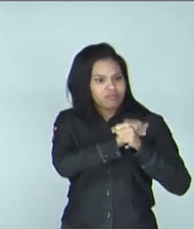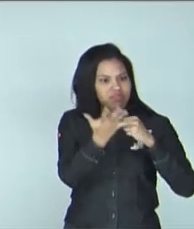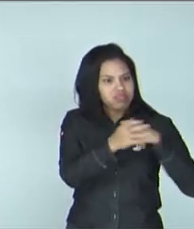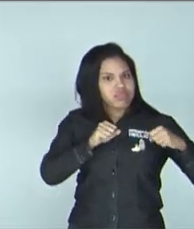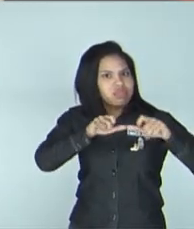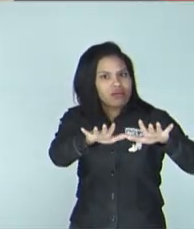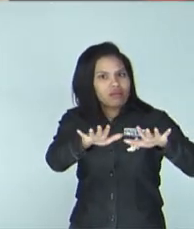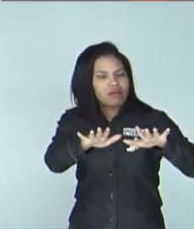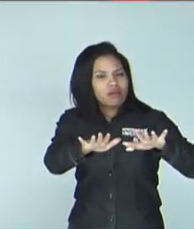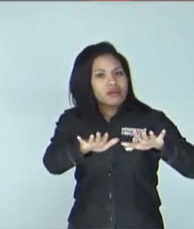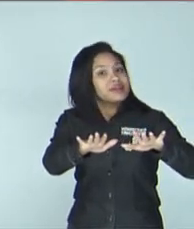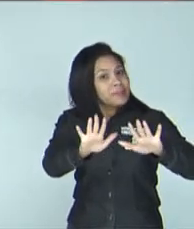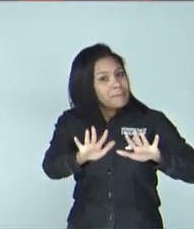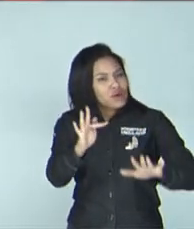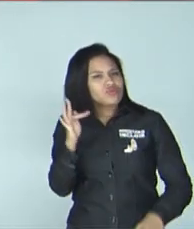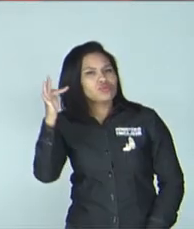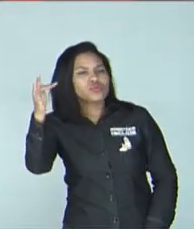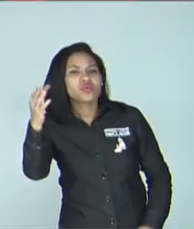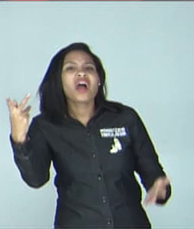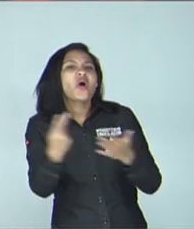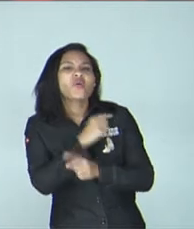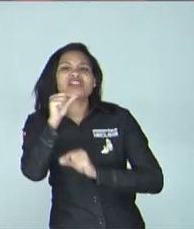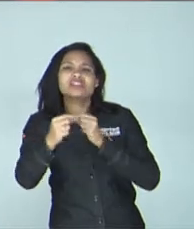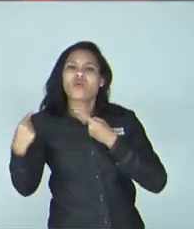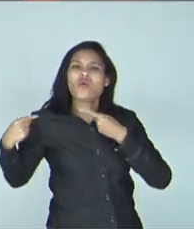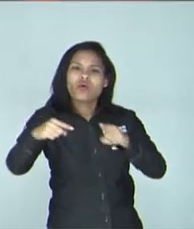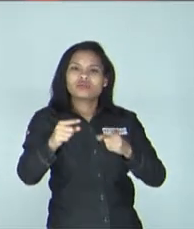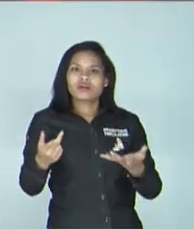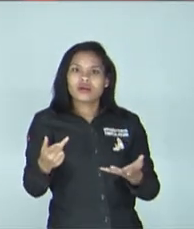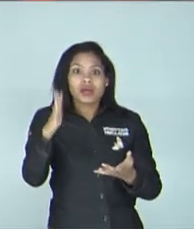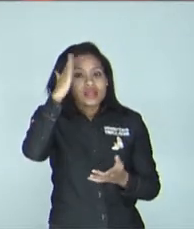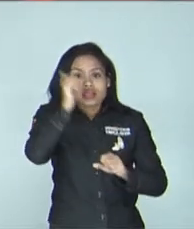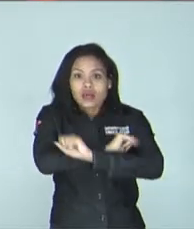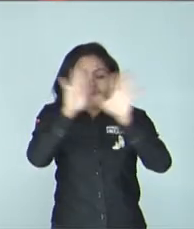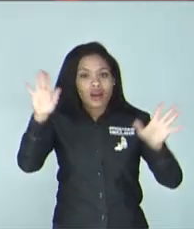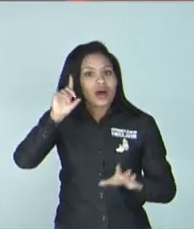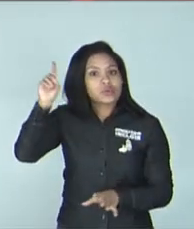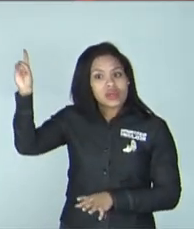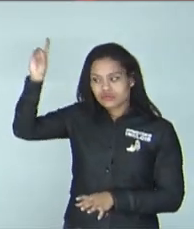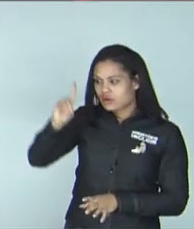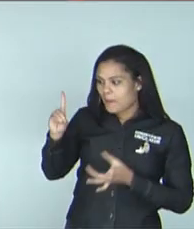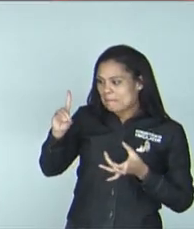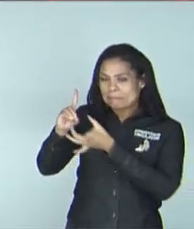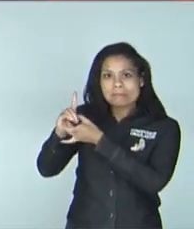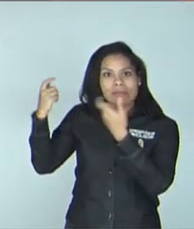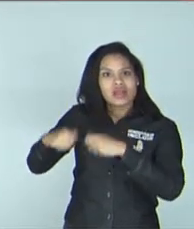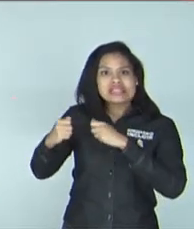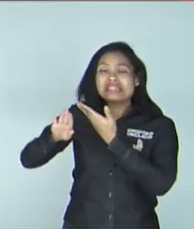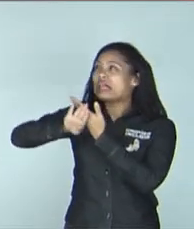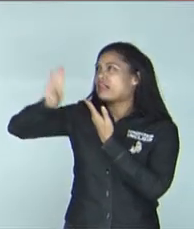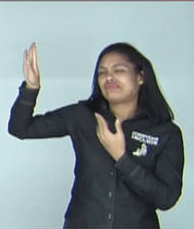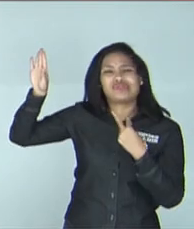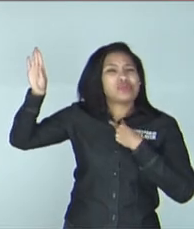qual é a próxima praga que vai ter que vir para você aprender que sem deus não dá e qual é a próxima placa que vai ter